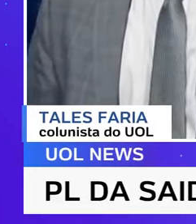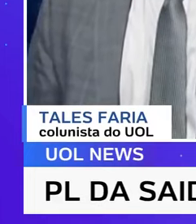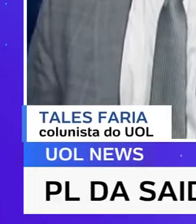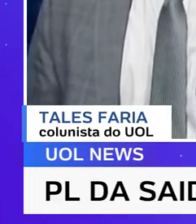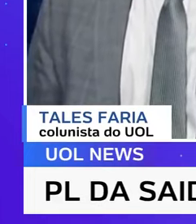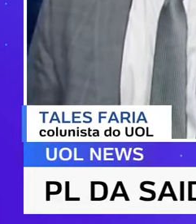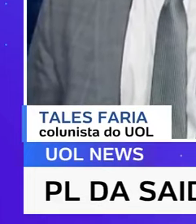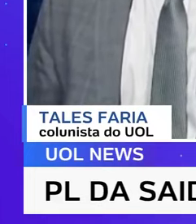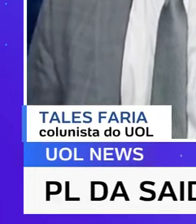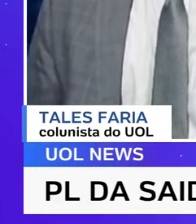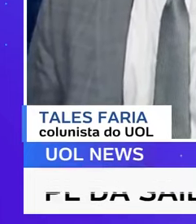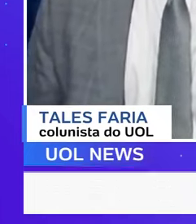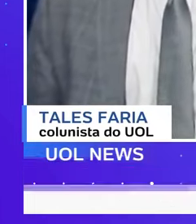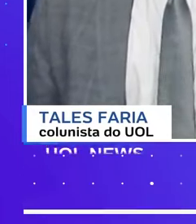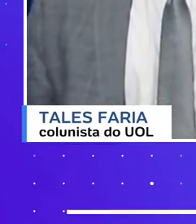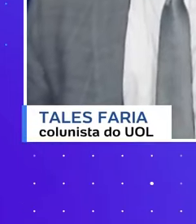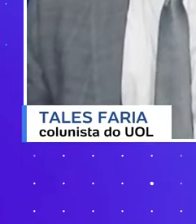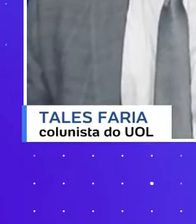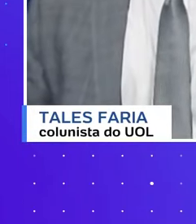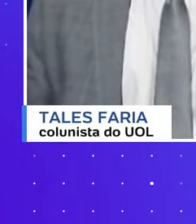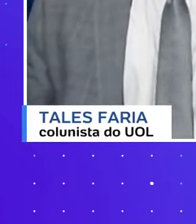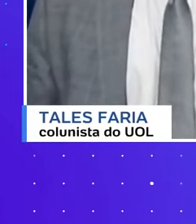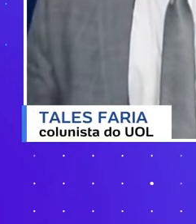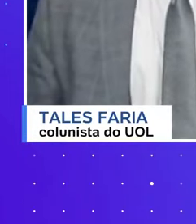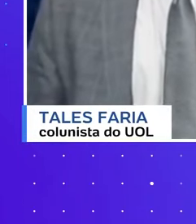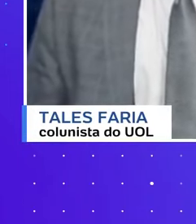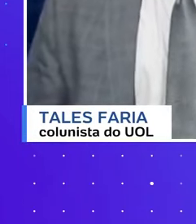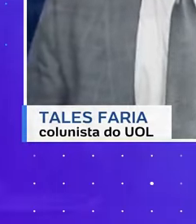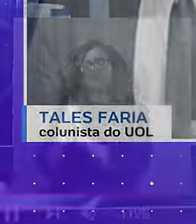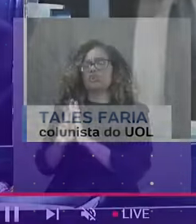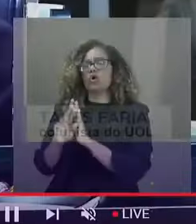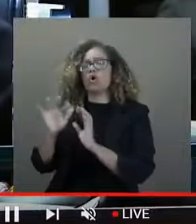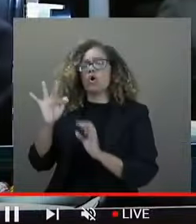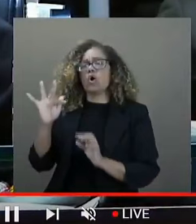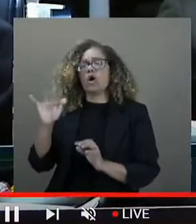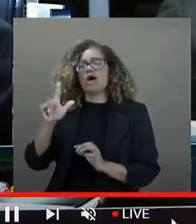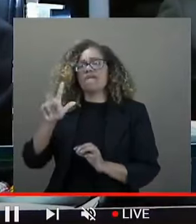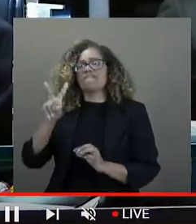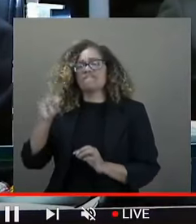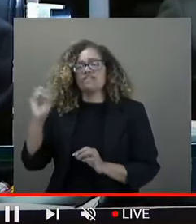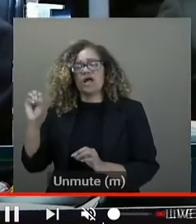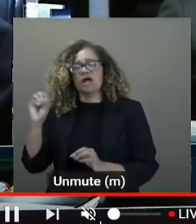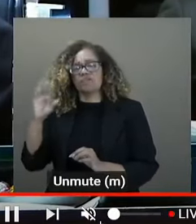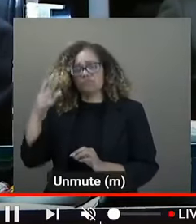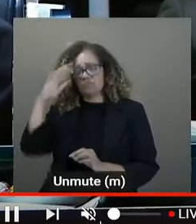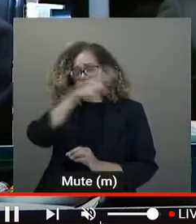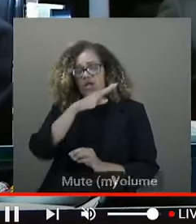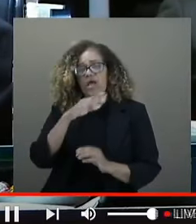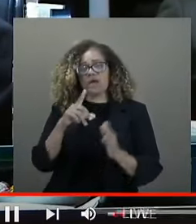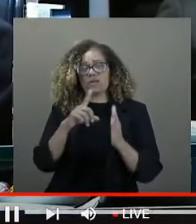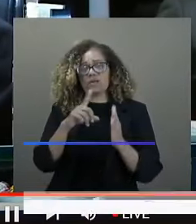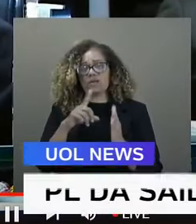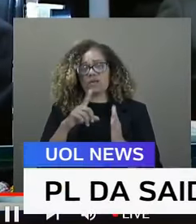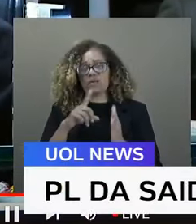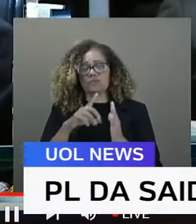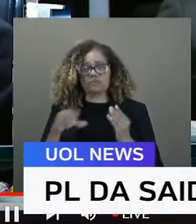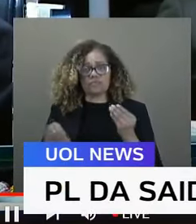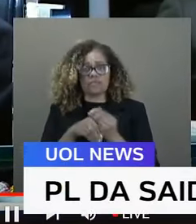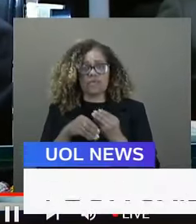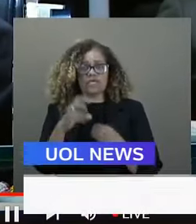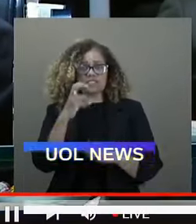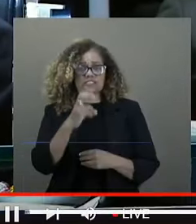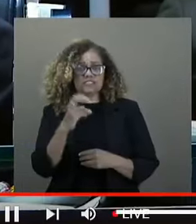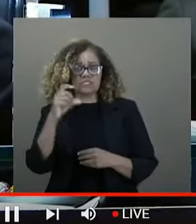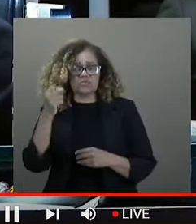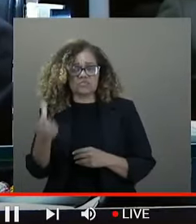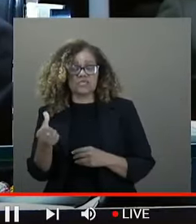A gente vai com imagens agora ao vivo, de Brasília, enquanto eu leio a nossa manchete principal, porque quem fala agora é o presidente do Congresso, o presidente